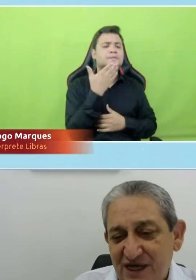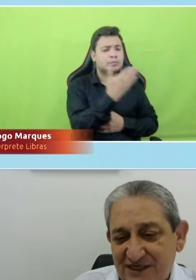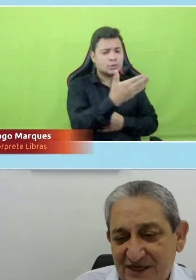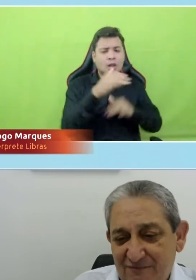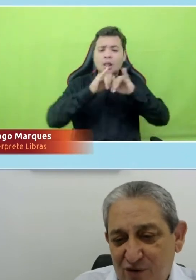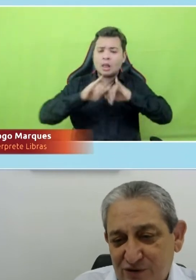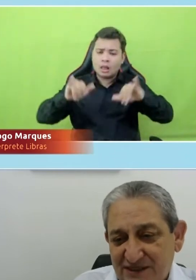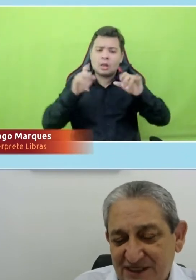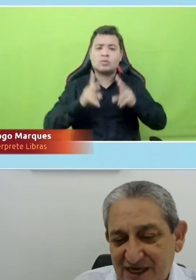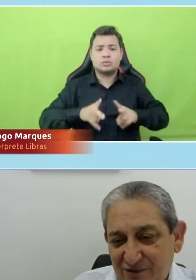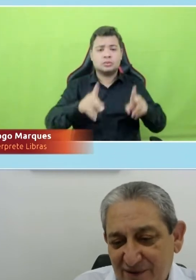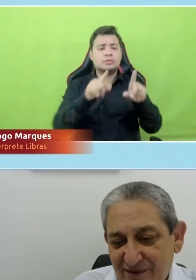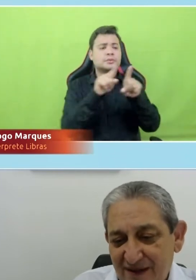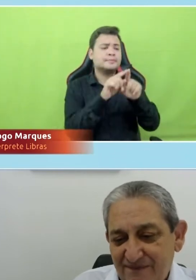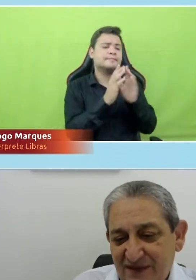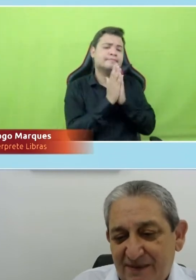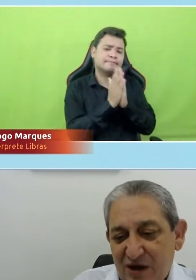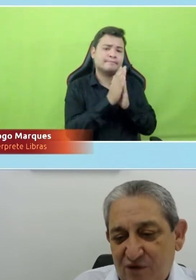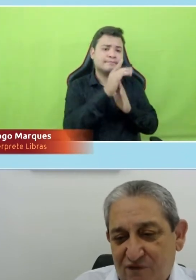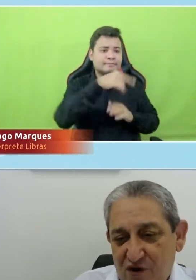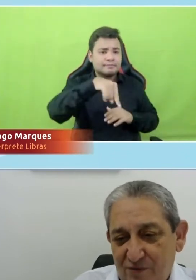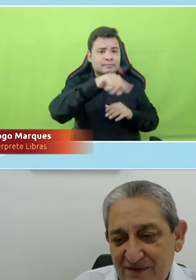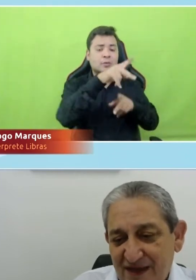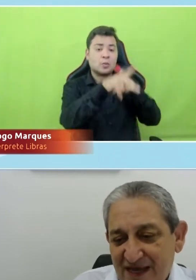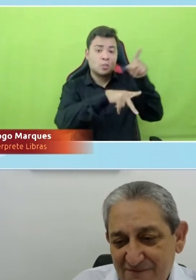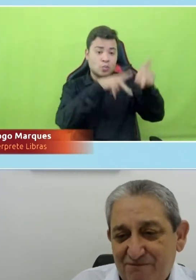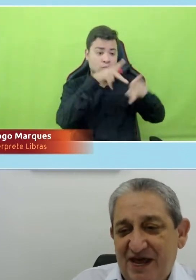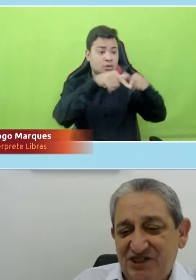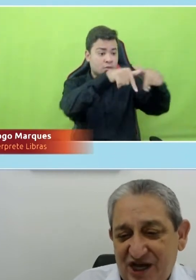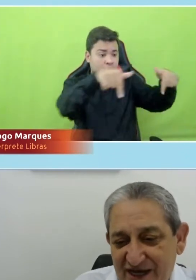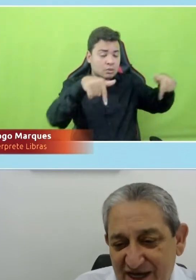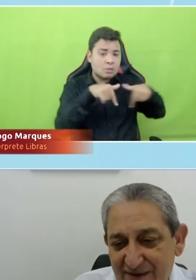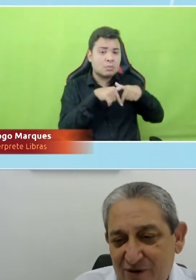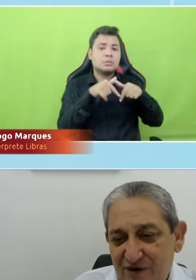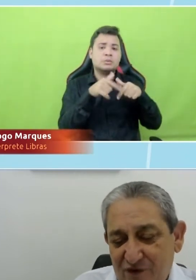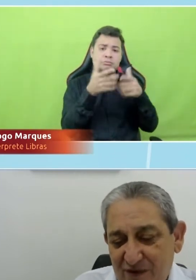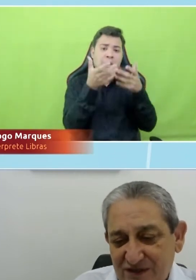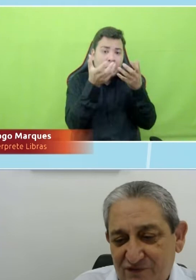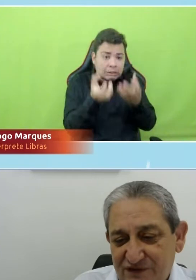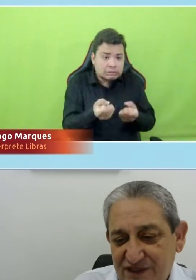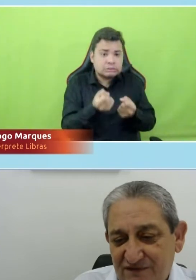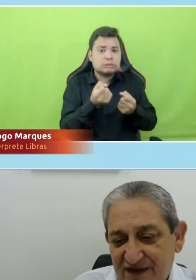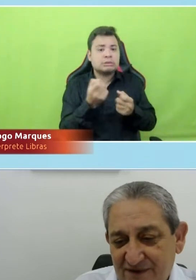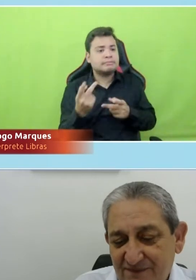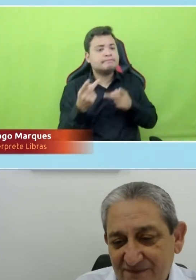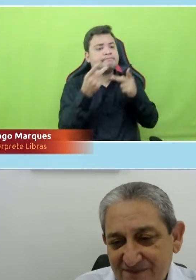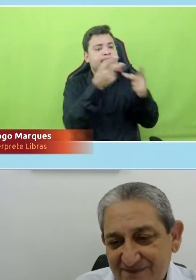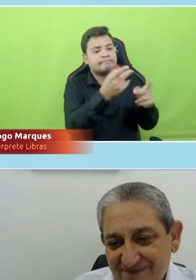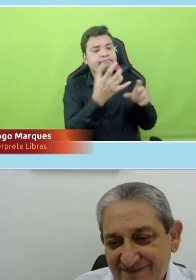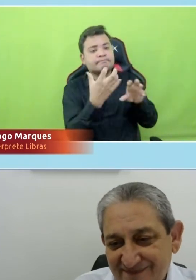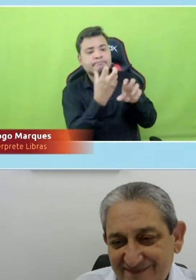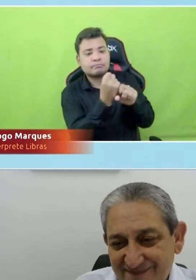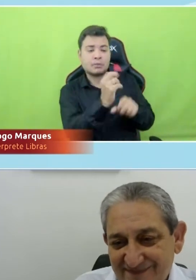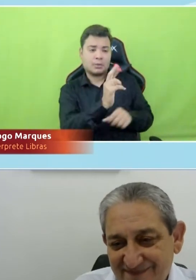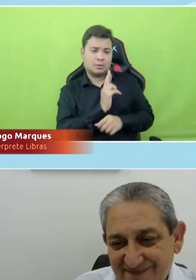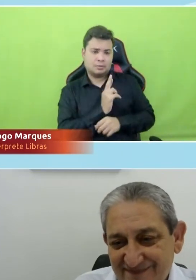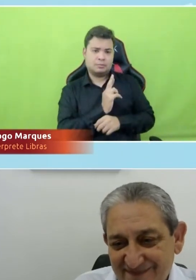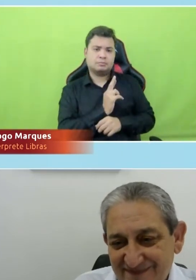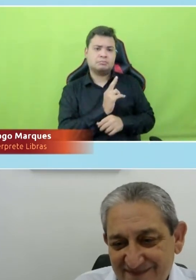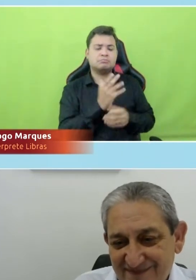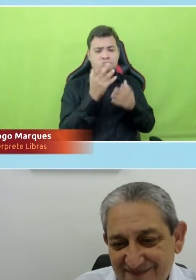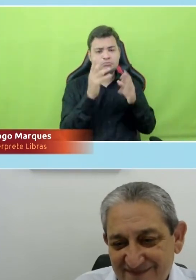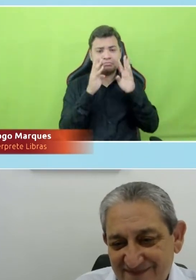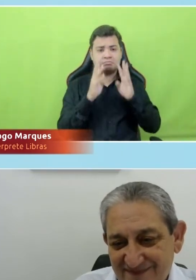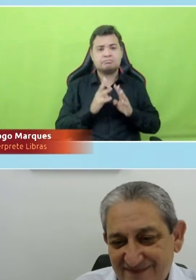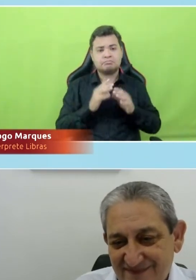nos recebam o nosso recenseador da melhor forma e preste a ele a melhor informação que vocês tiverem. Só para